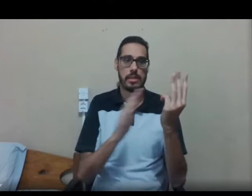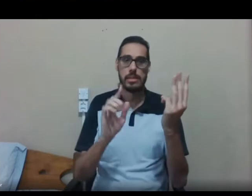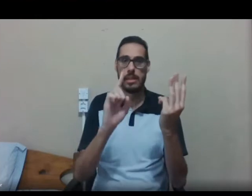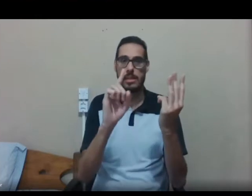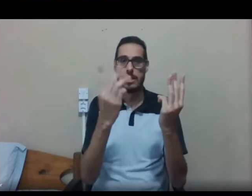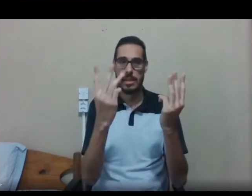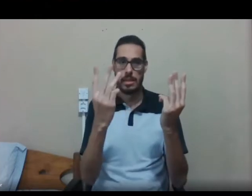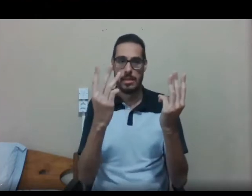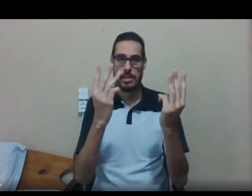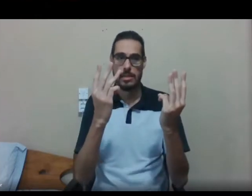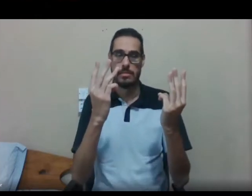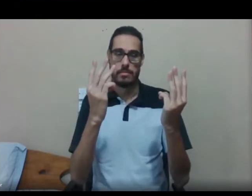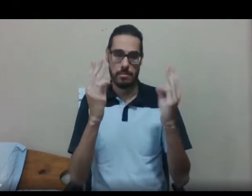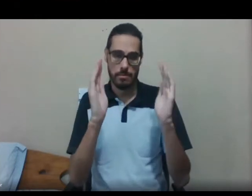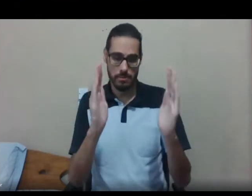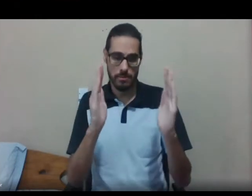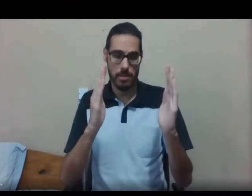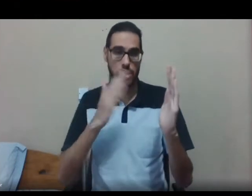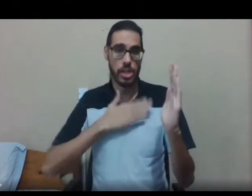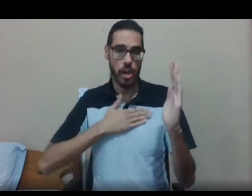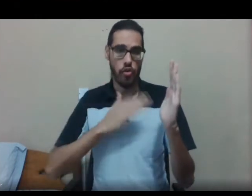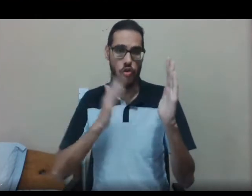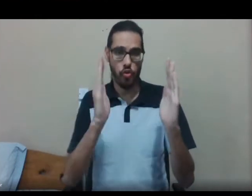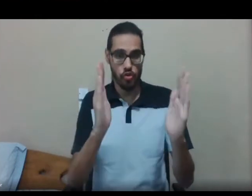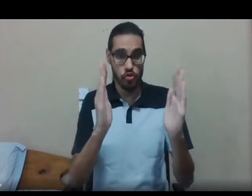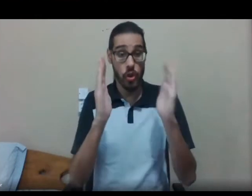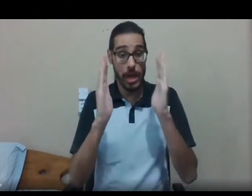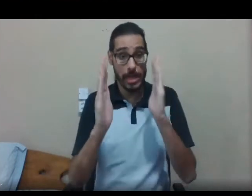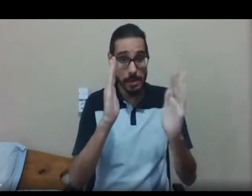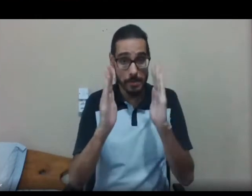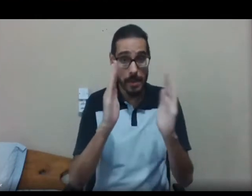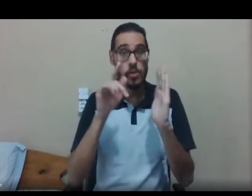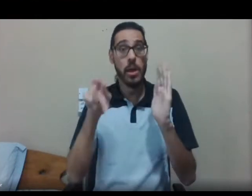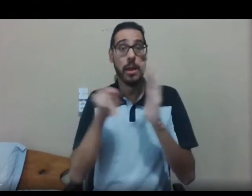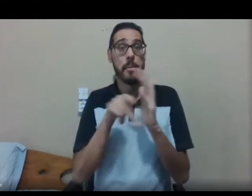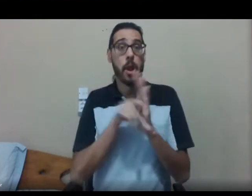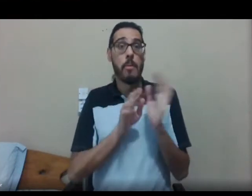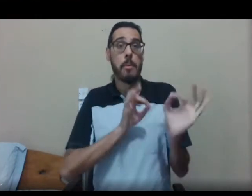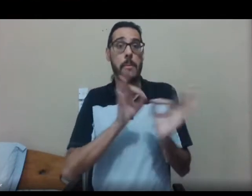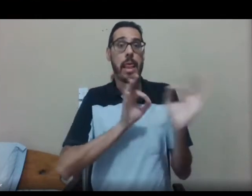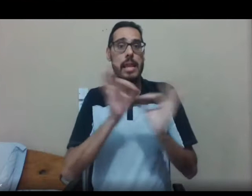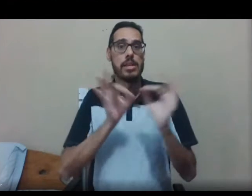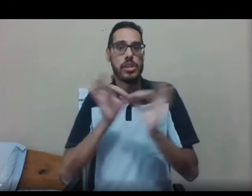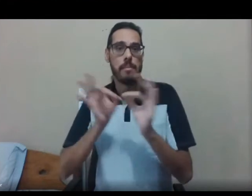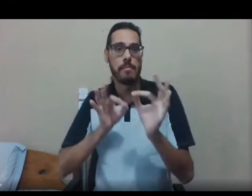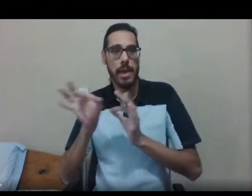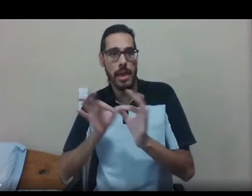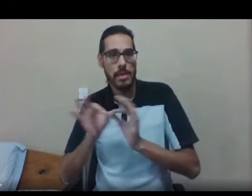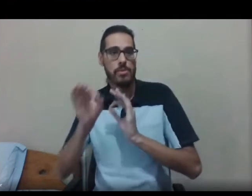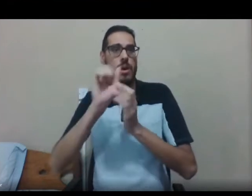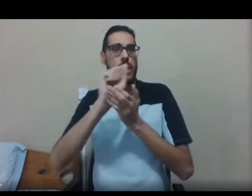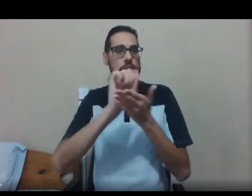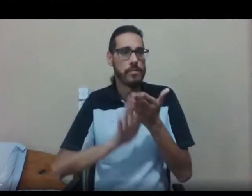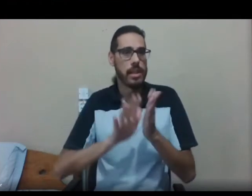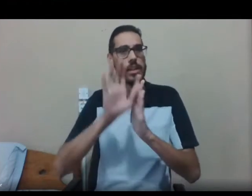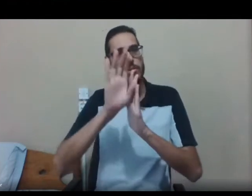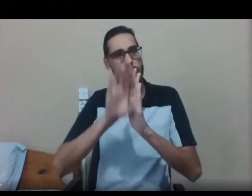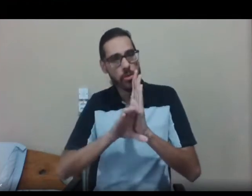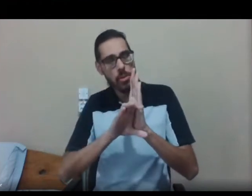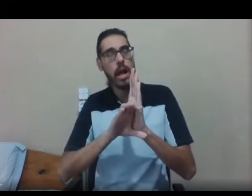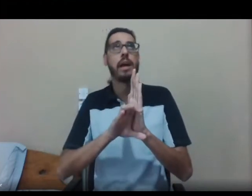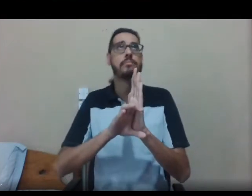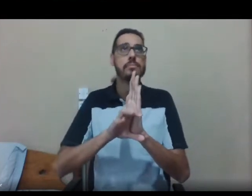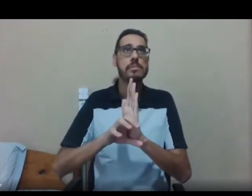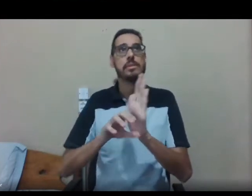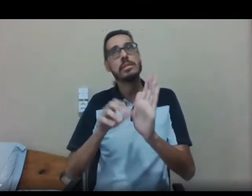que os professores, dentre essas atividades, né, de planejamento, possam ser contempladas